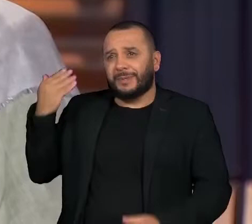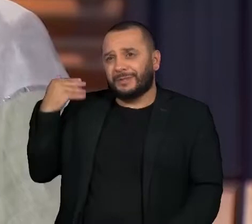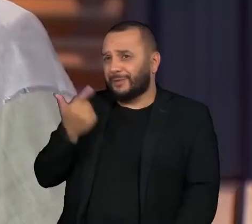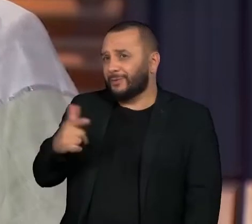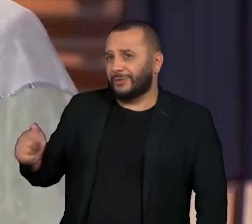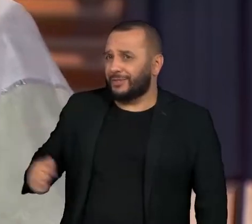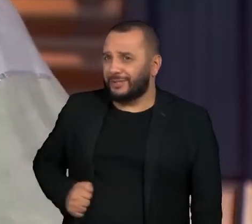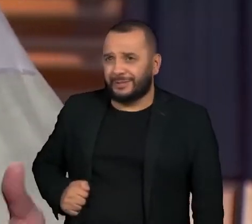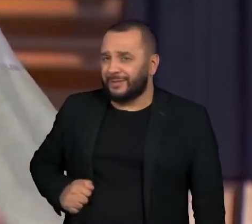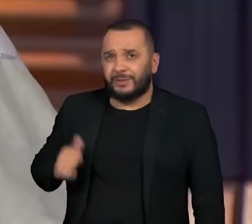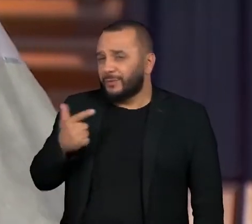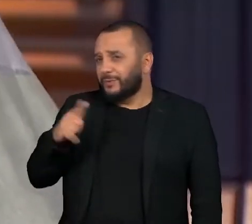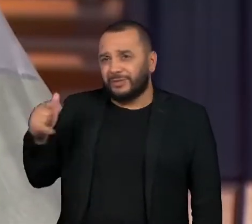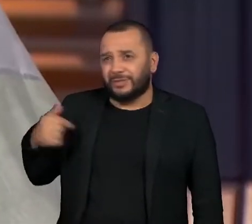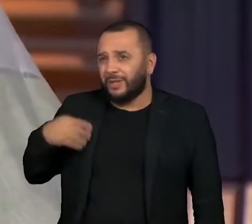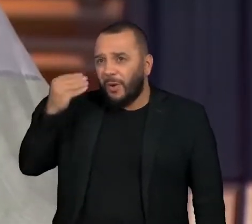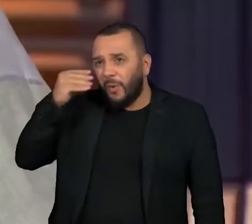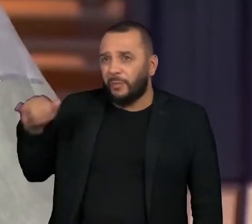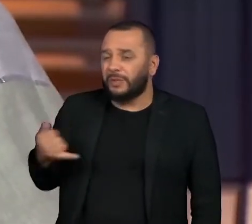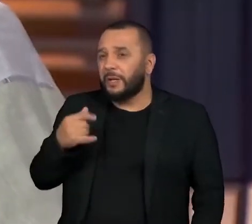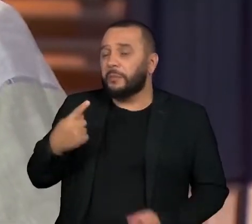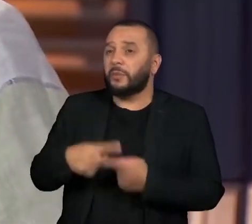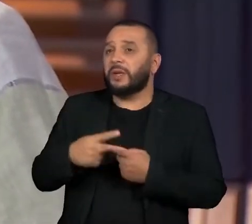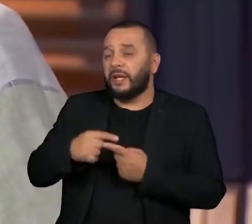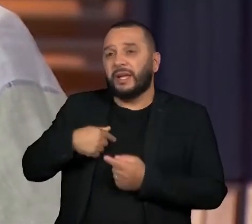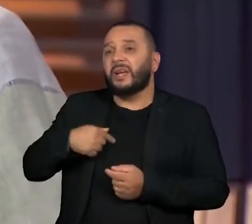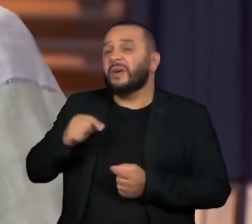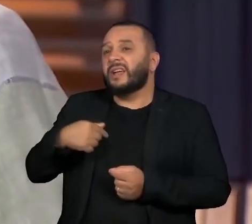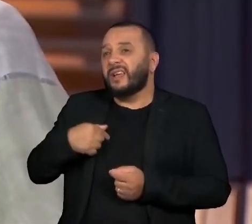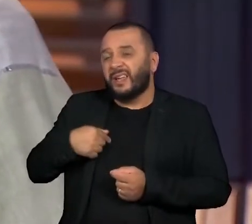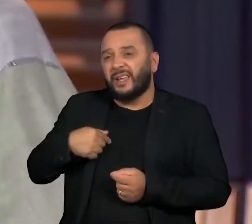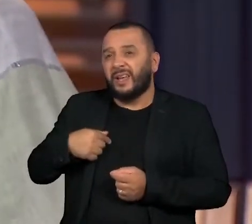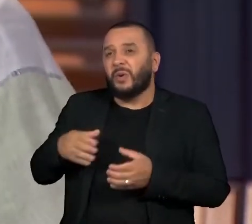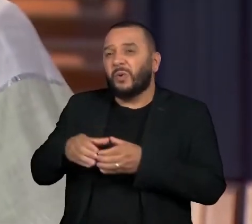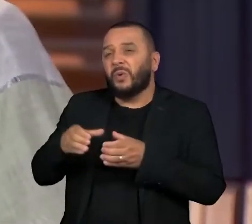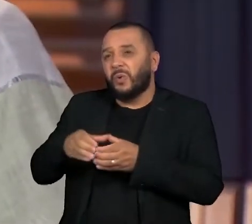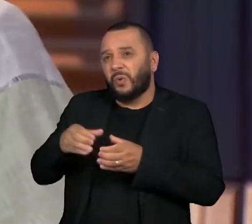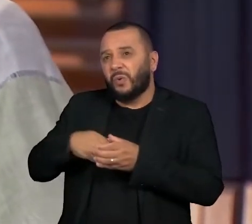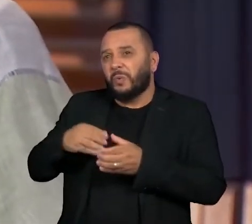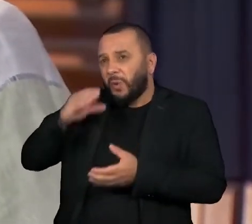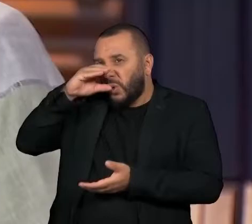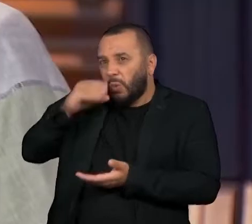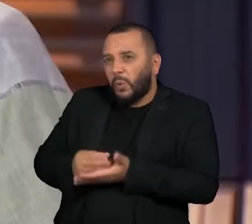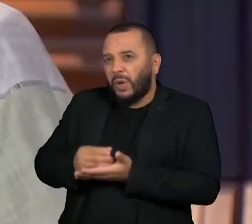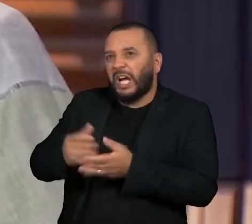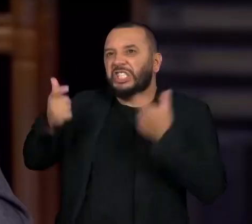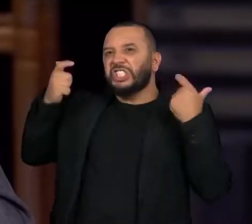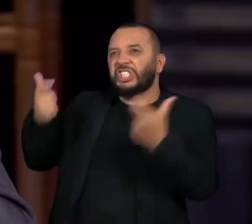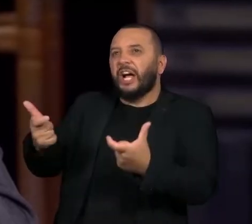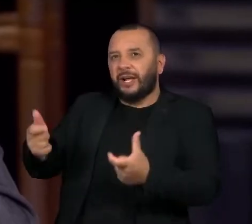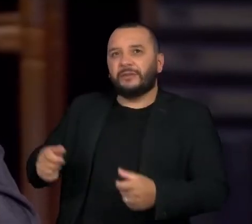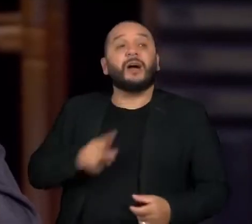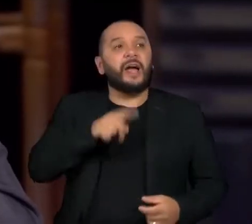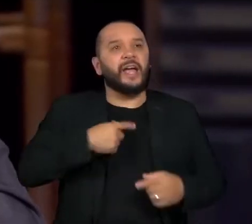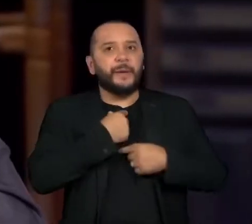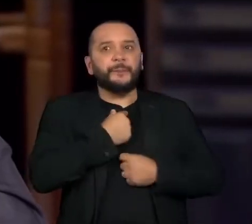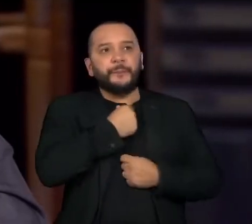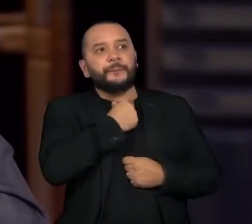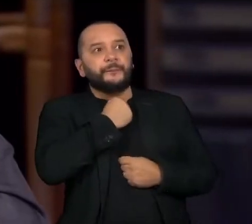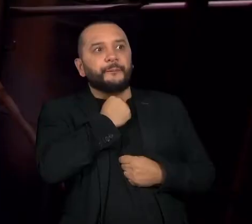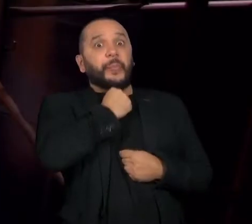nunca tinha tido porque o tucanato é muito chato exatamente a gravata muito